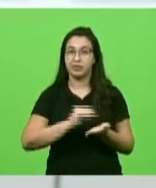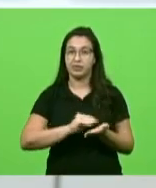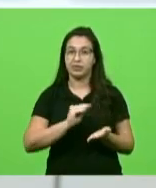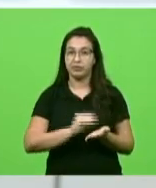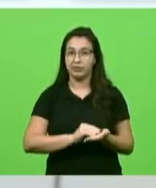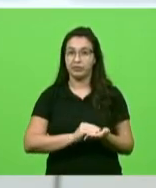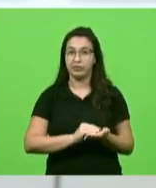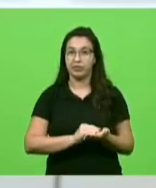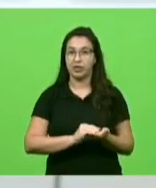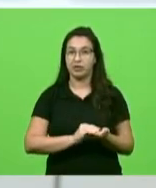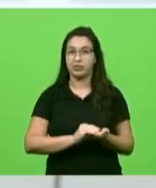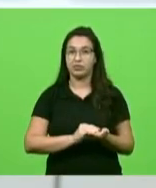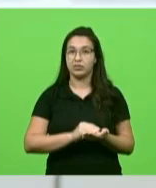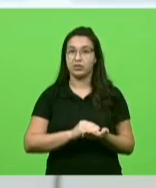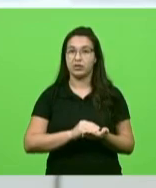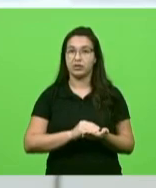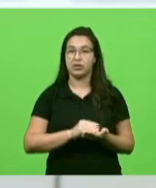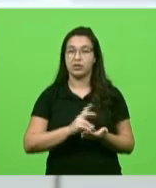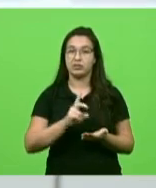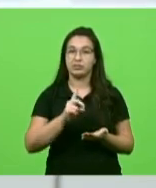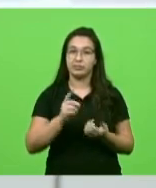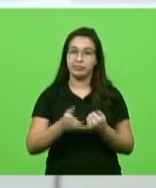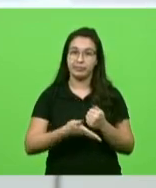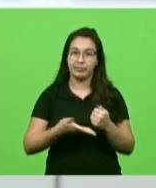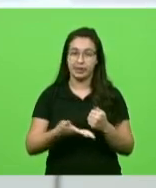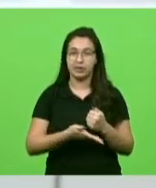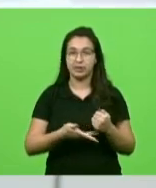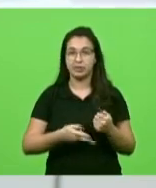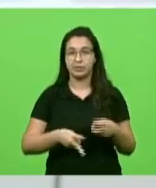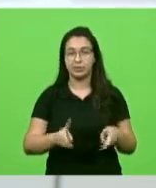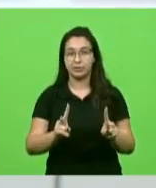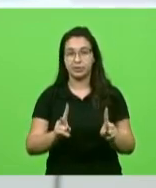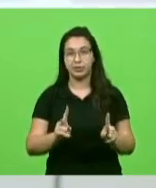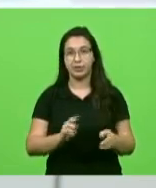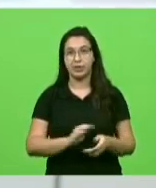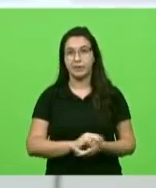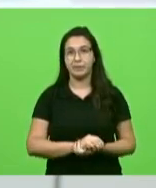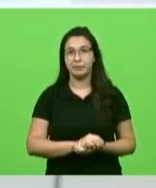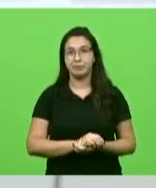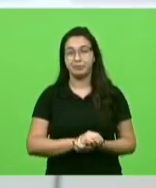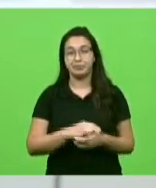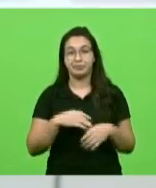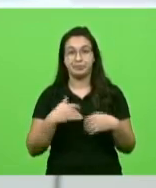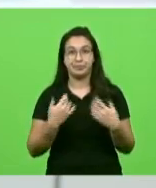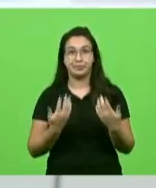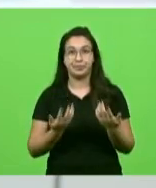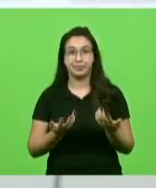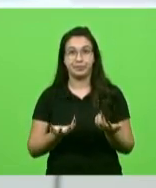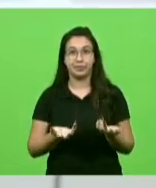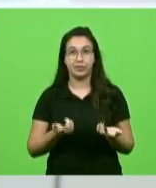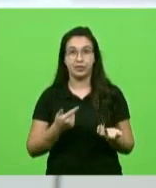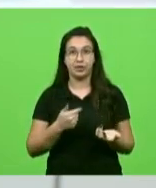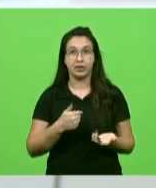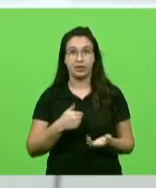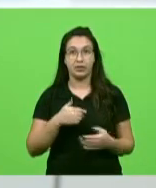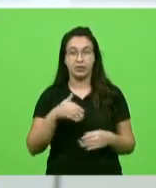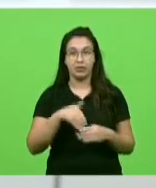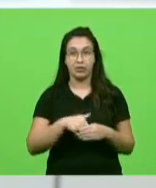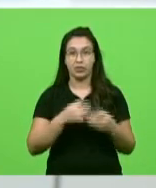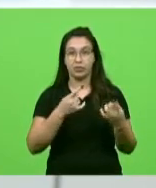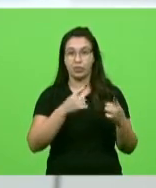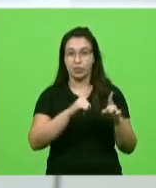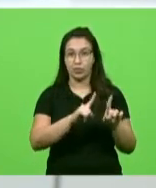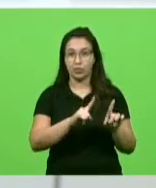de justa causa para o prosseguimento do feito e sendo essa solução foto no sentido de